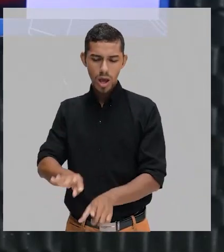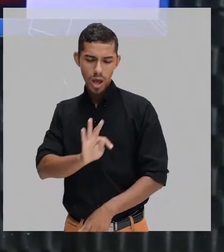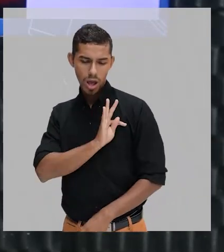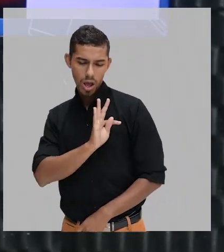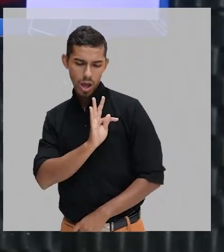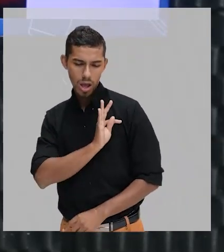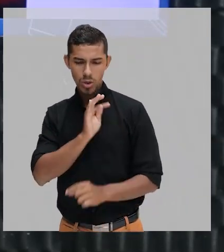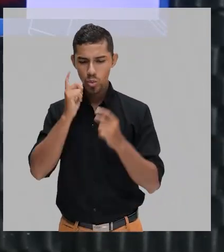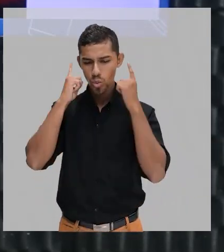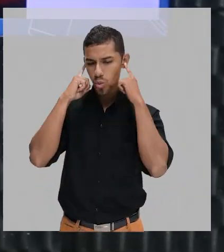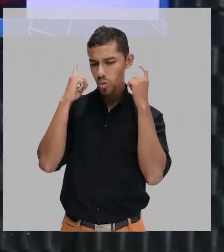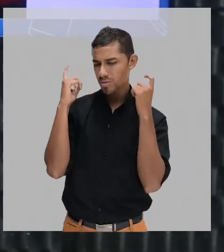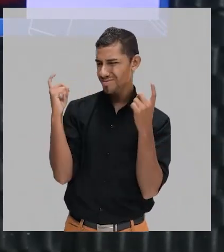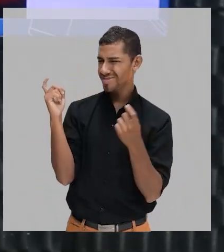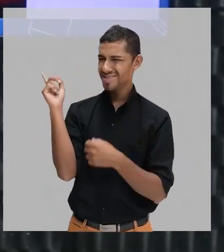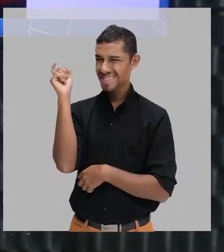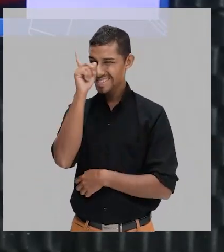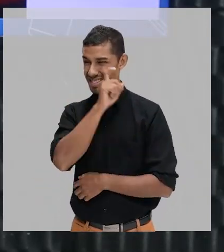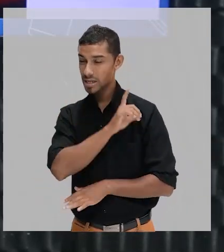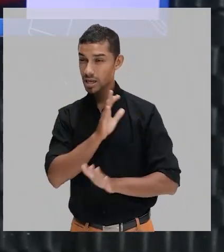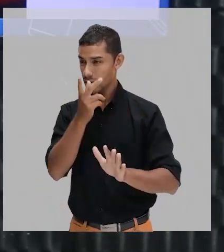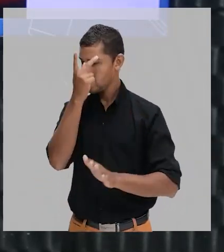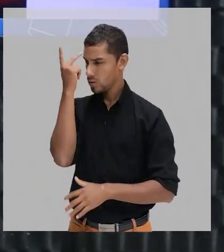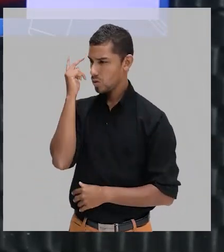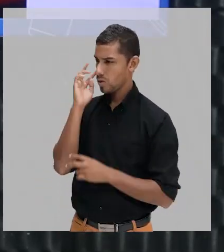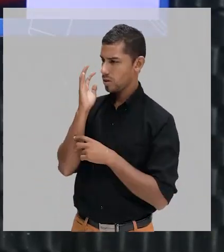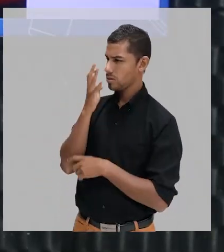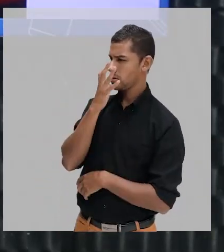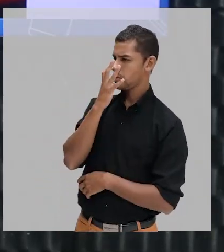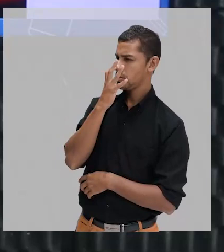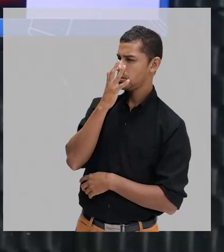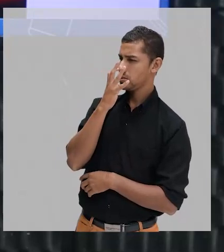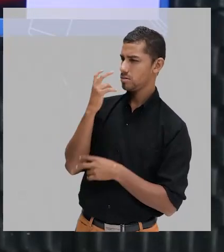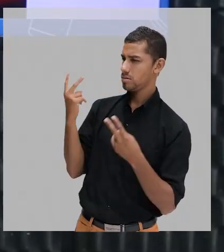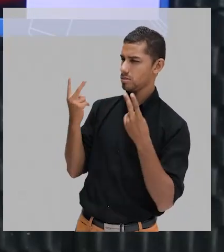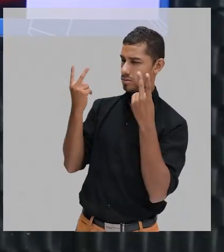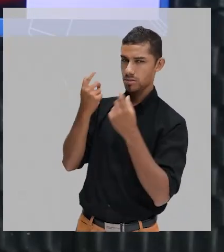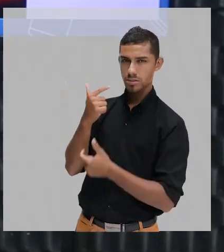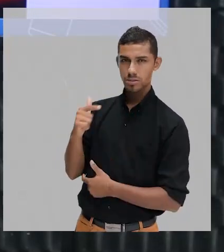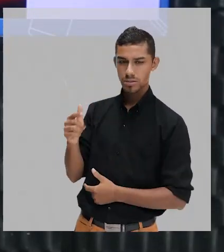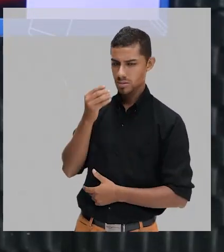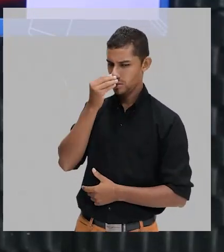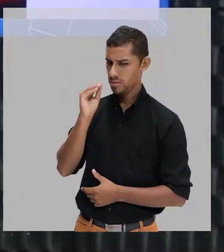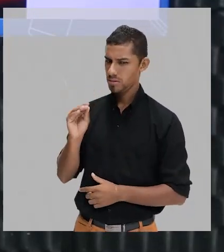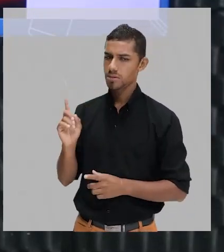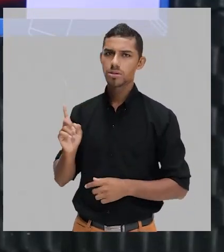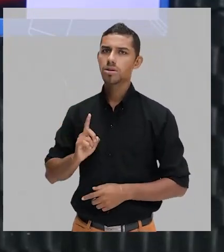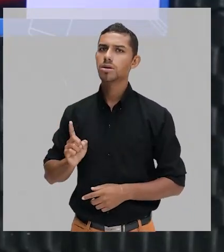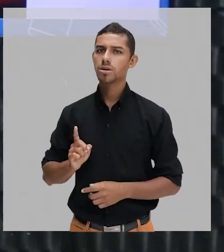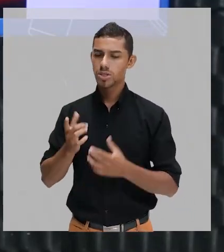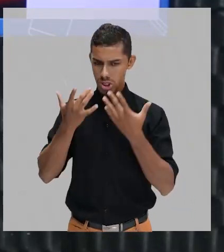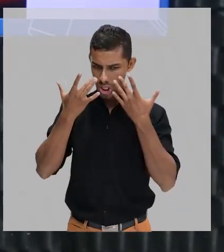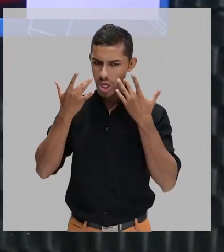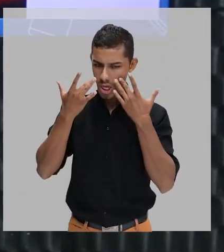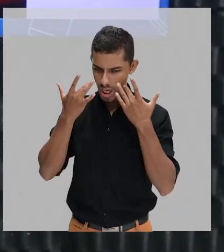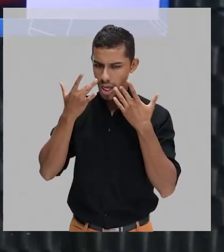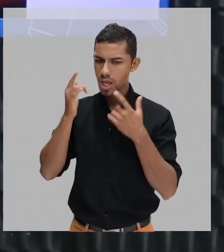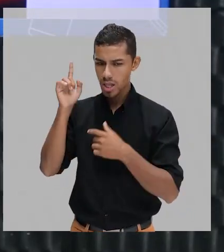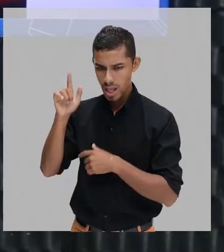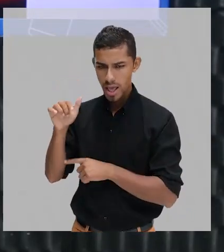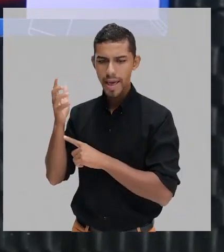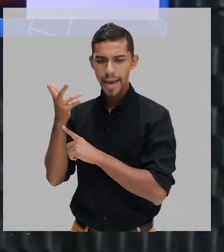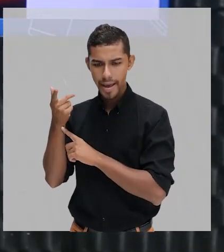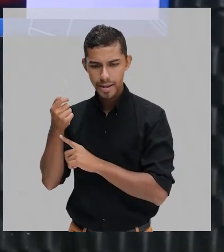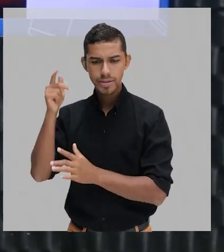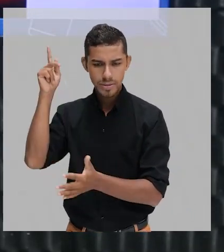Gente, é muito trabalho para alguém chegar e não valorizar o trabalho. Teatro é arte? Sim, mas também é muito